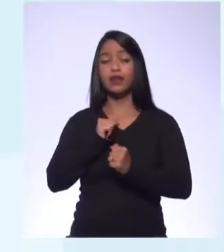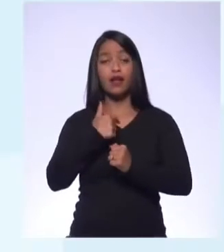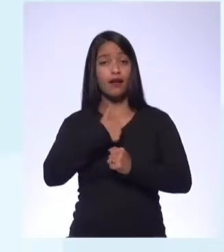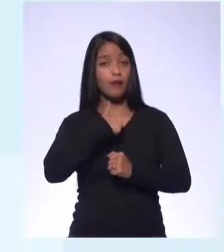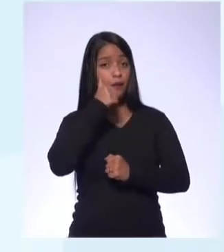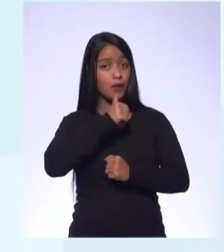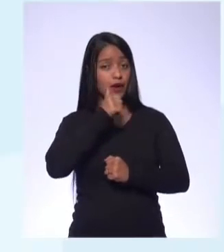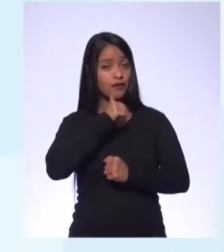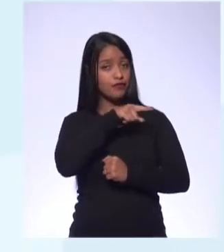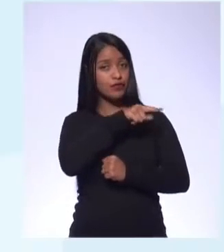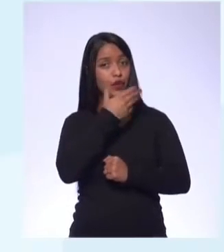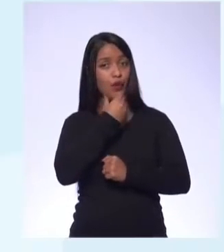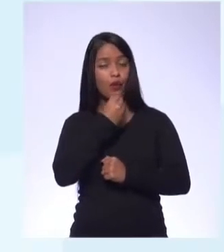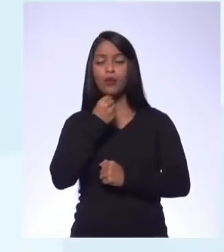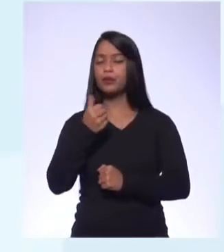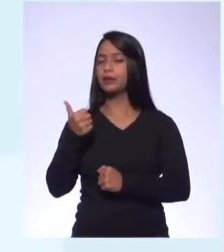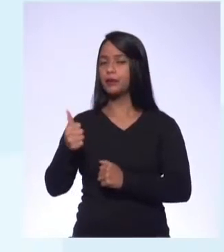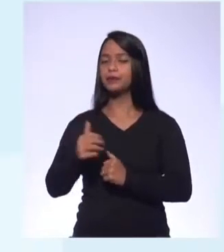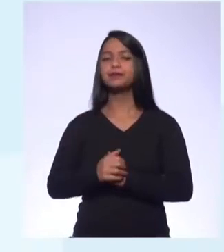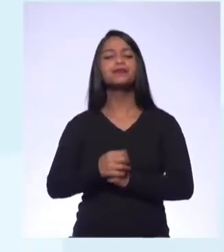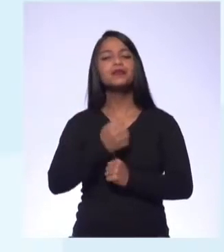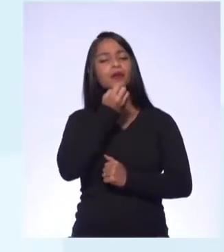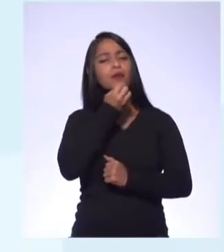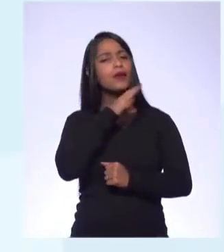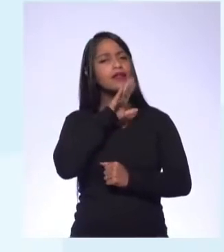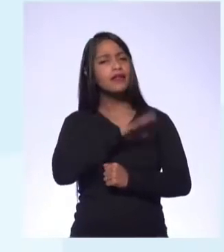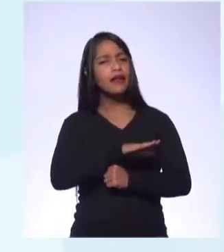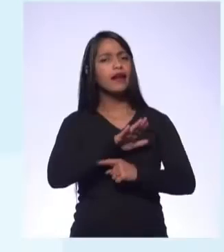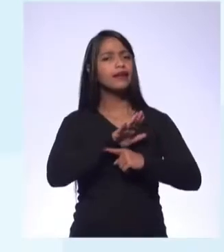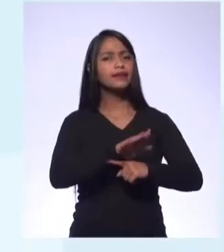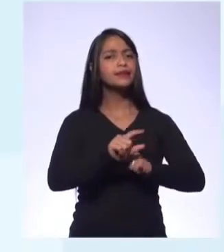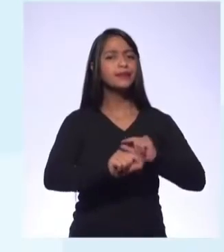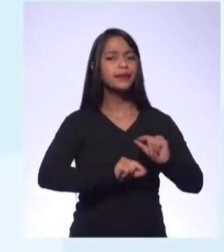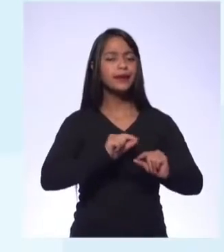homem, tá? Tá. Boa tarde. Em que posso ajudá-lo?